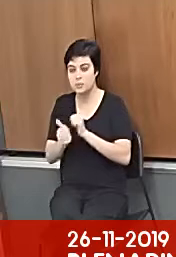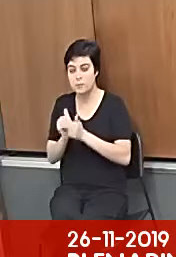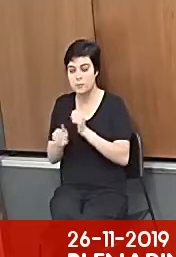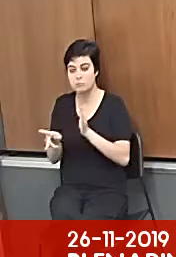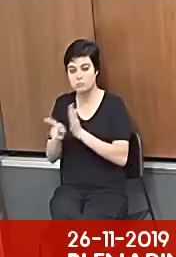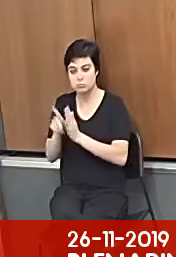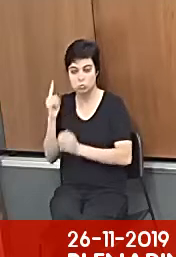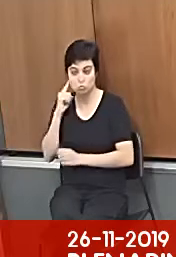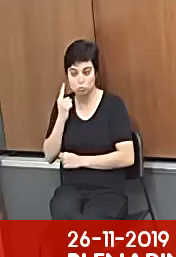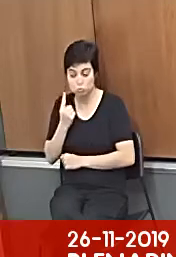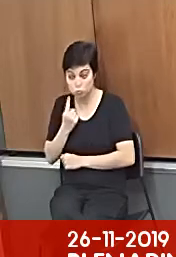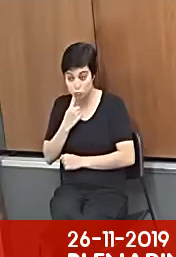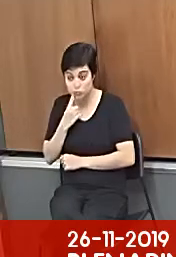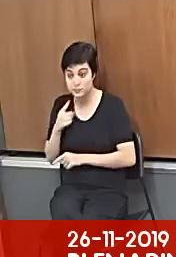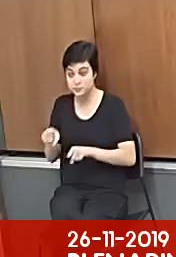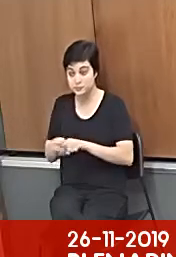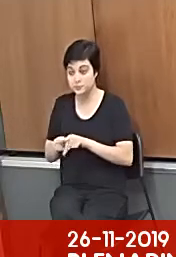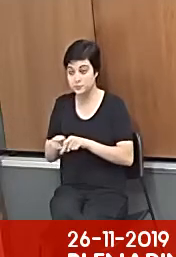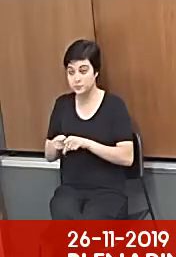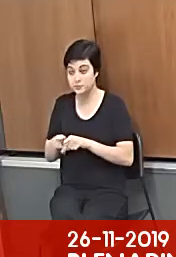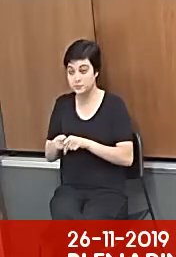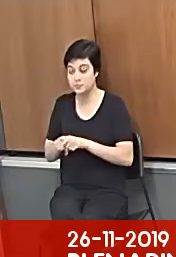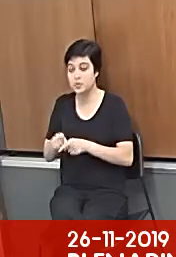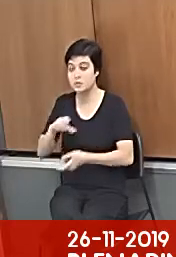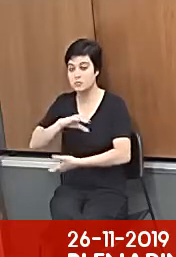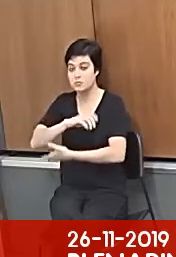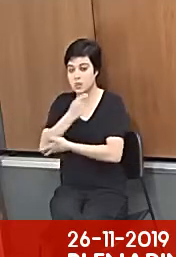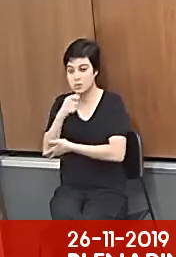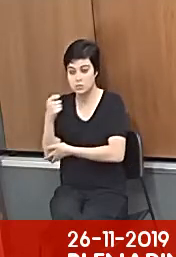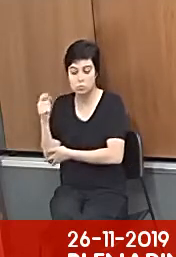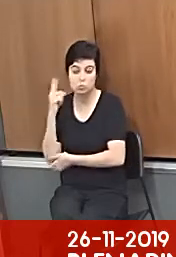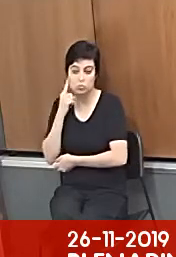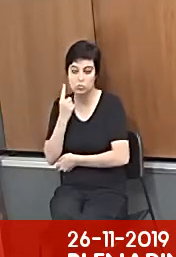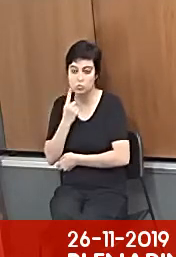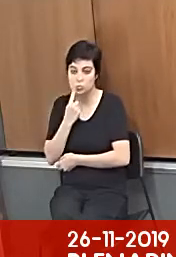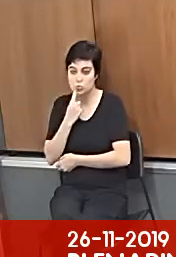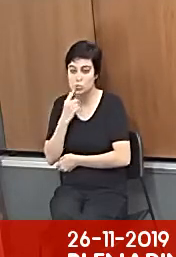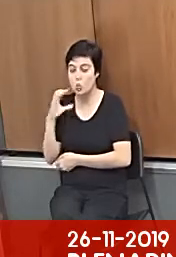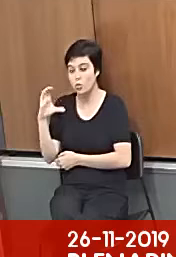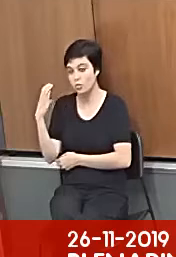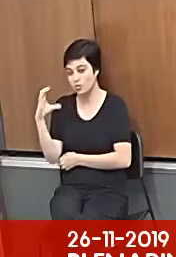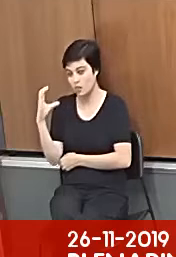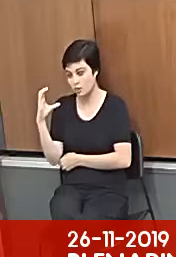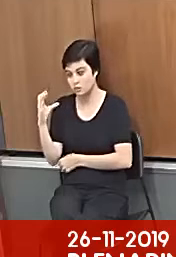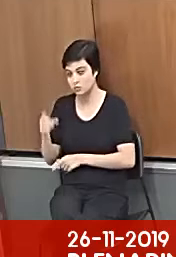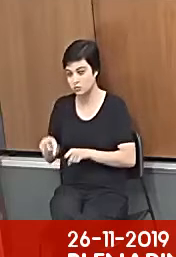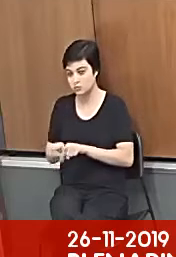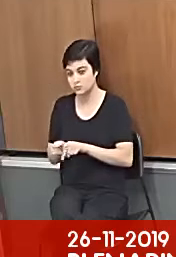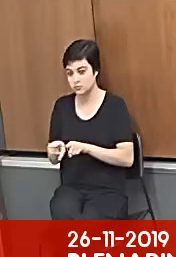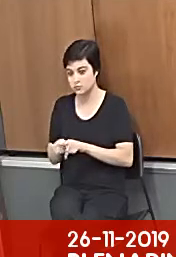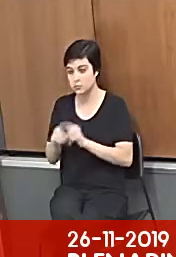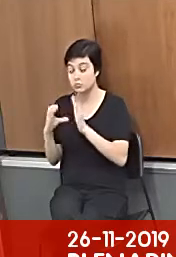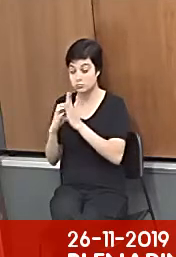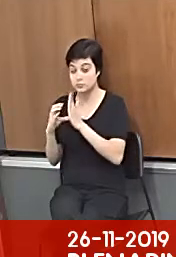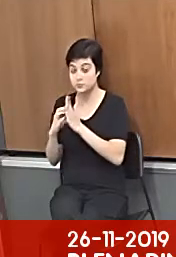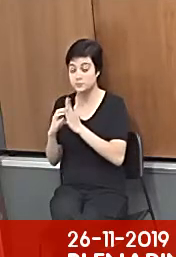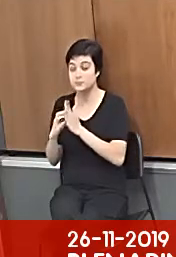Surdos, foi convidado também a Associação dos Surdos de Contagem e também a Érica Clark, que é